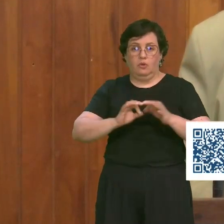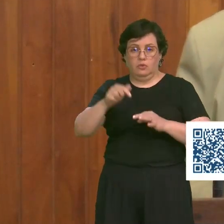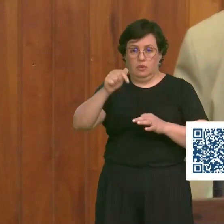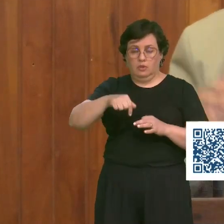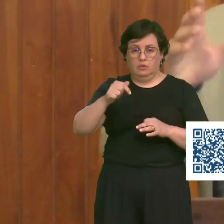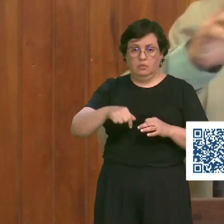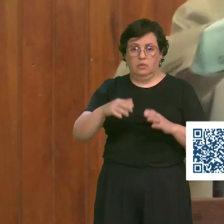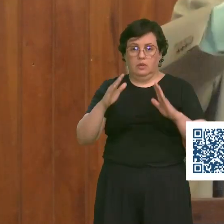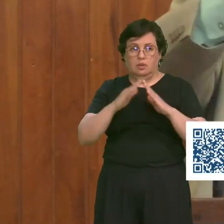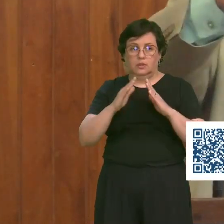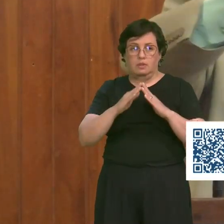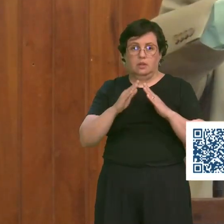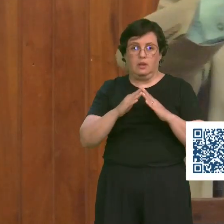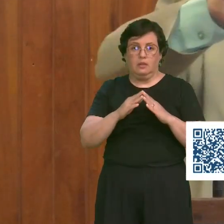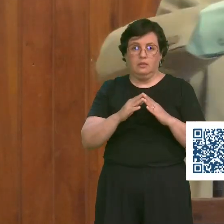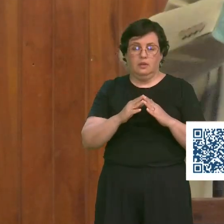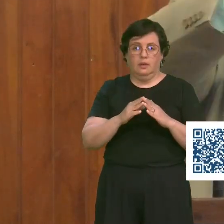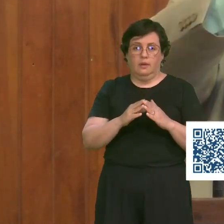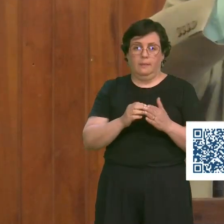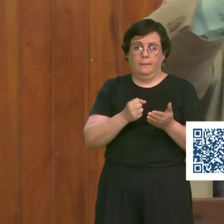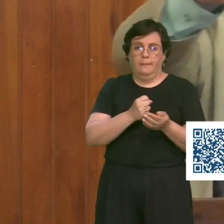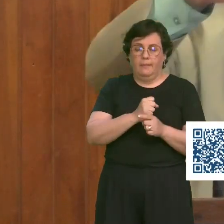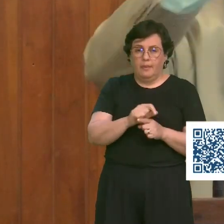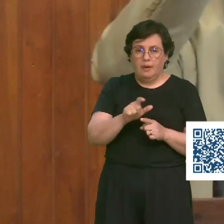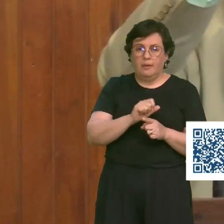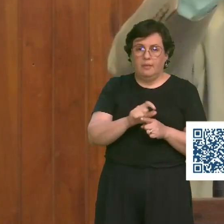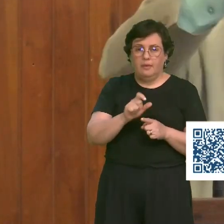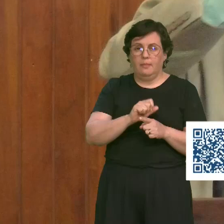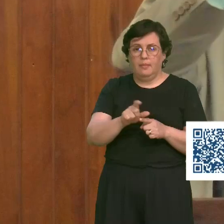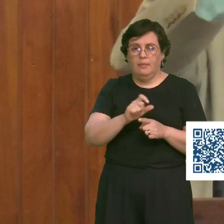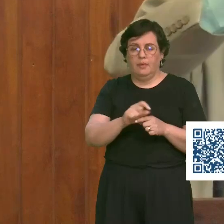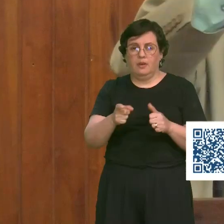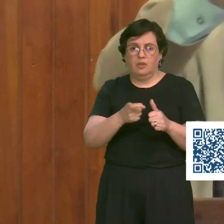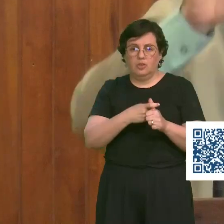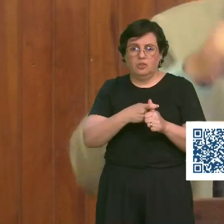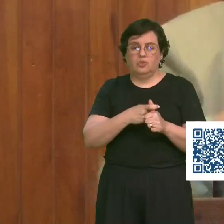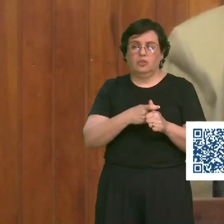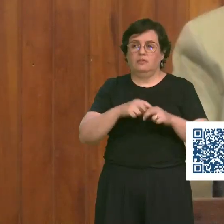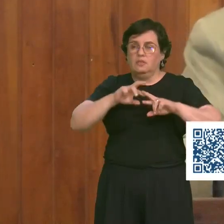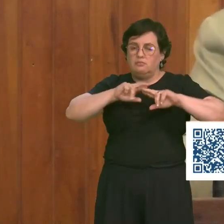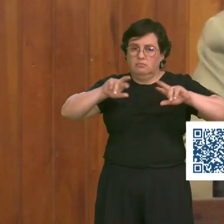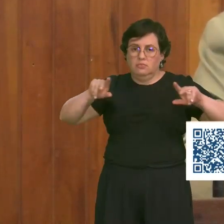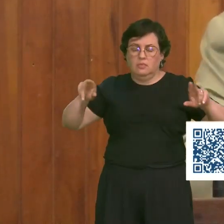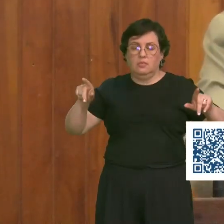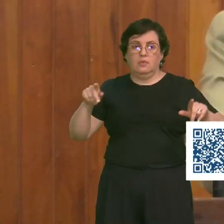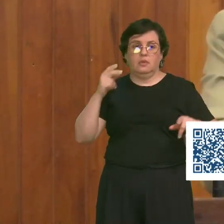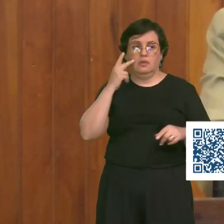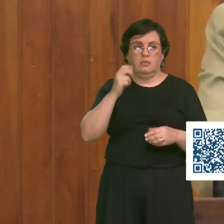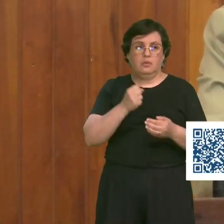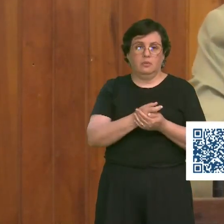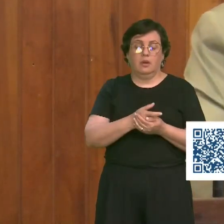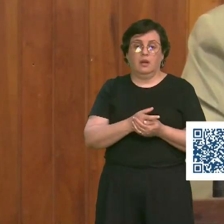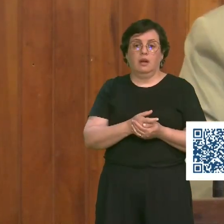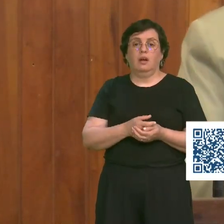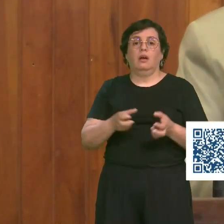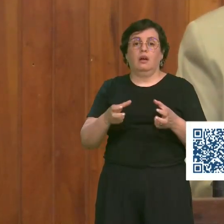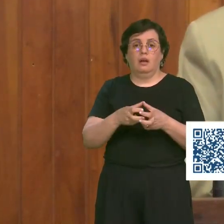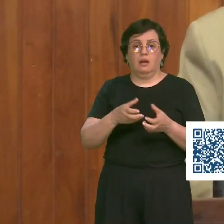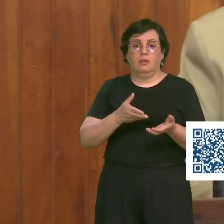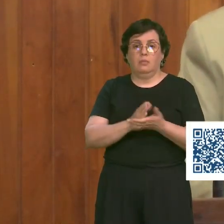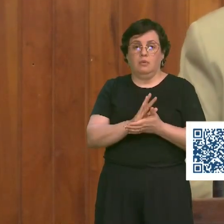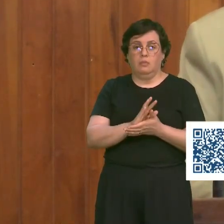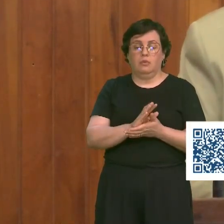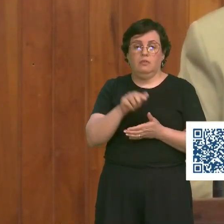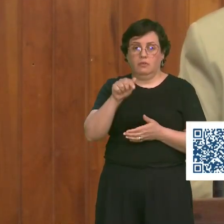esta casa e parcelou dívidas de curto prazo Unimed diversas dívidas e a Câmara aprovou esse